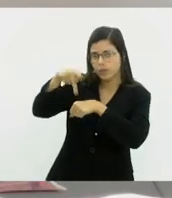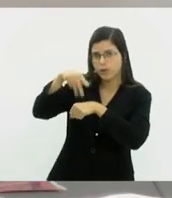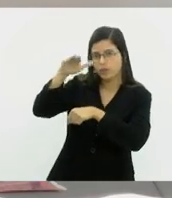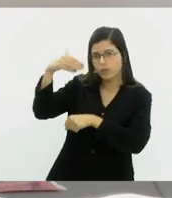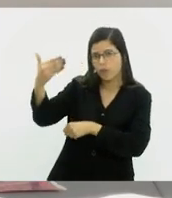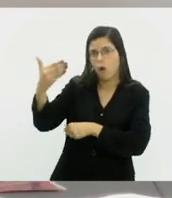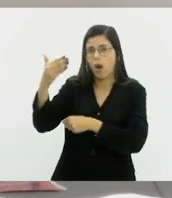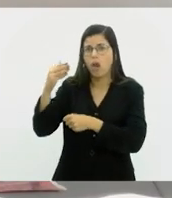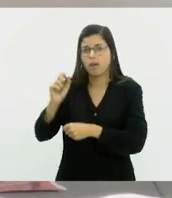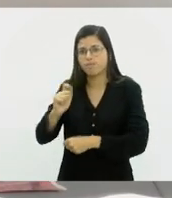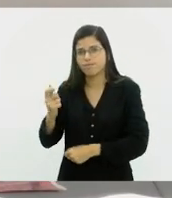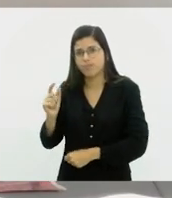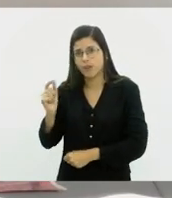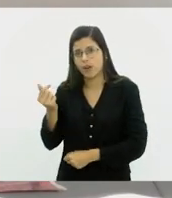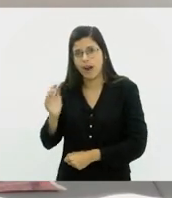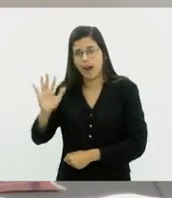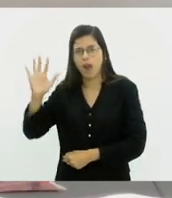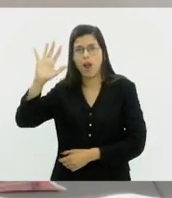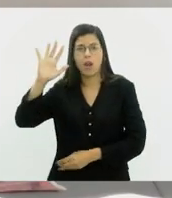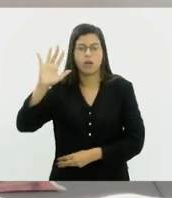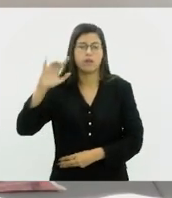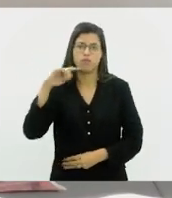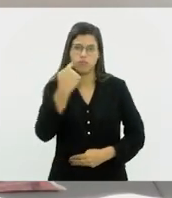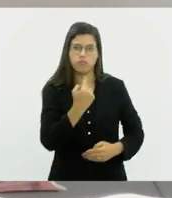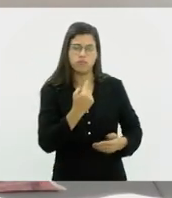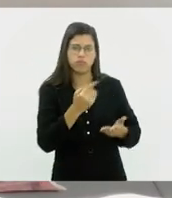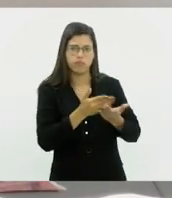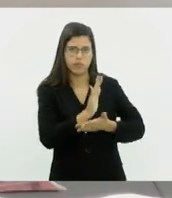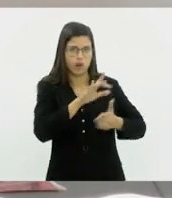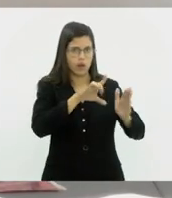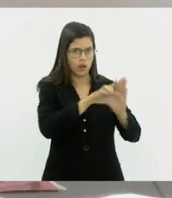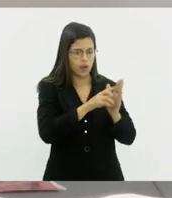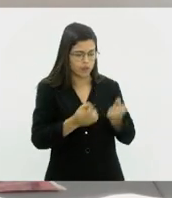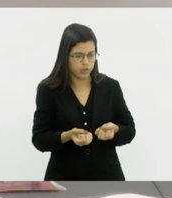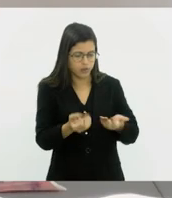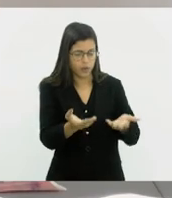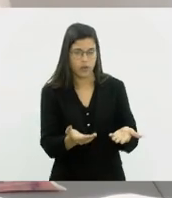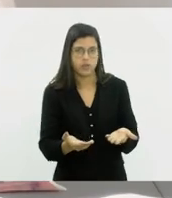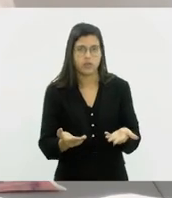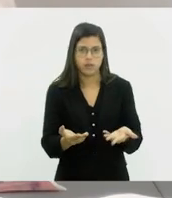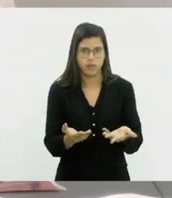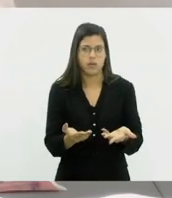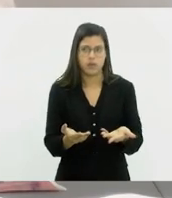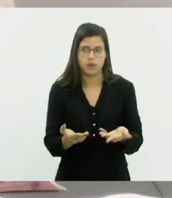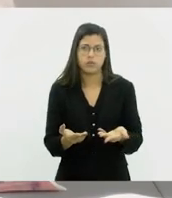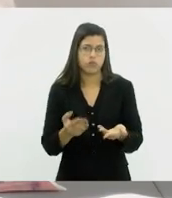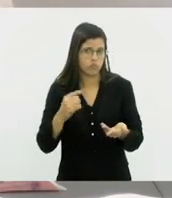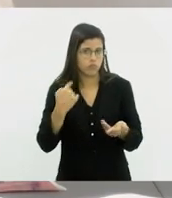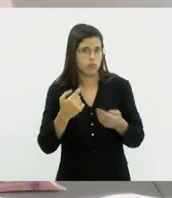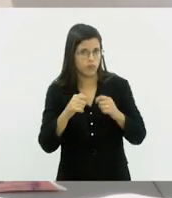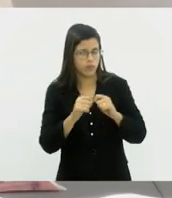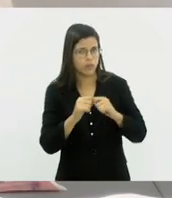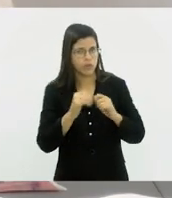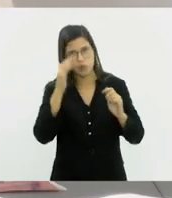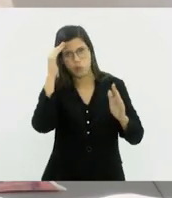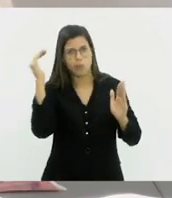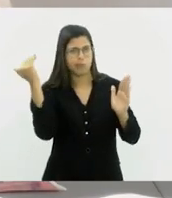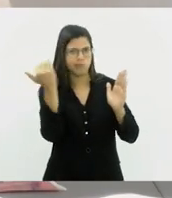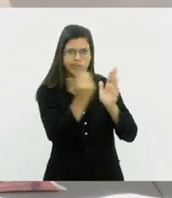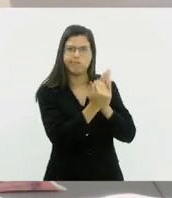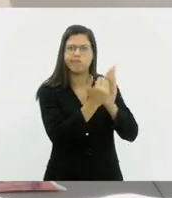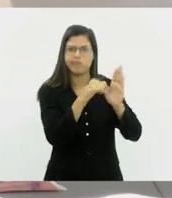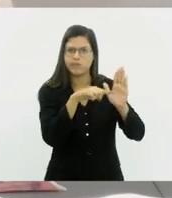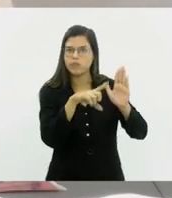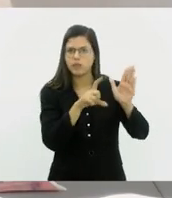pessoas ficam então a gente aprovou aqui a lei de fornecimento estamos aí prestes a fazer um cumpra-se dessa lei aqui